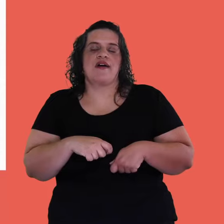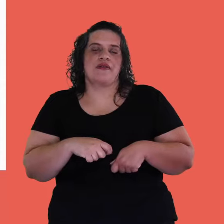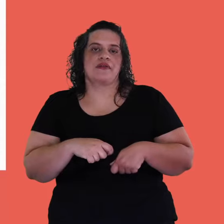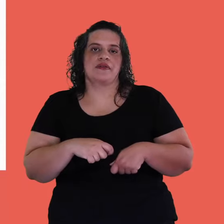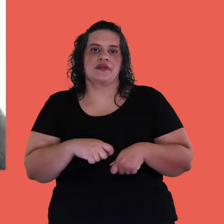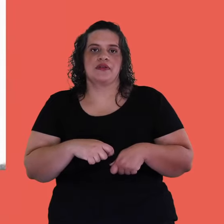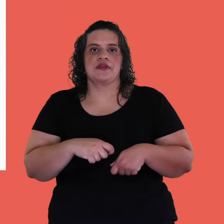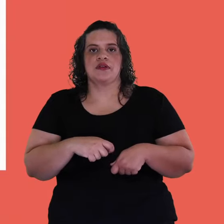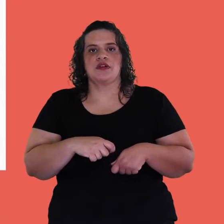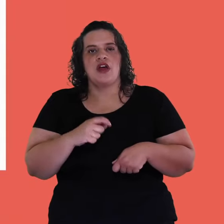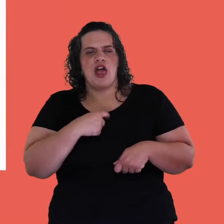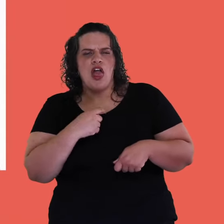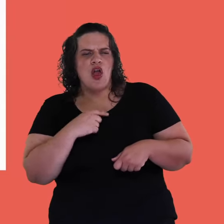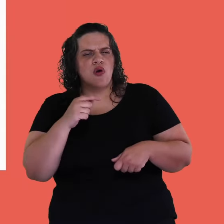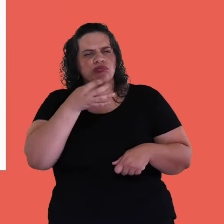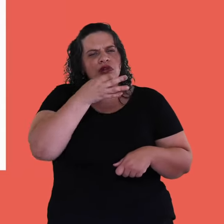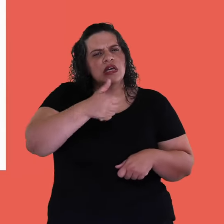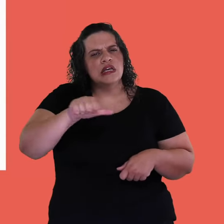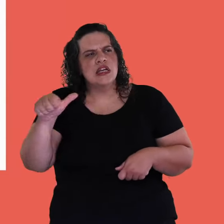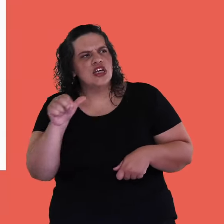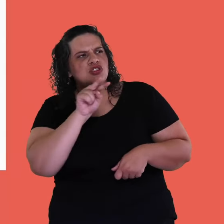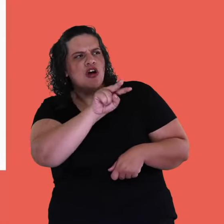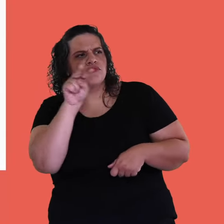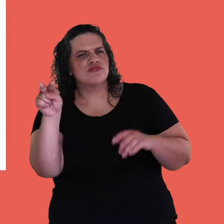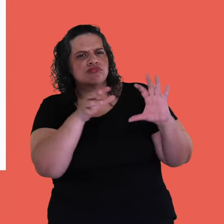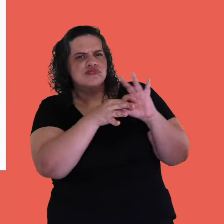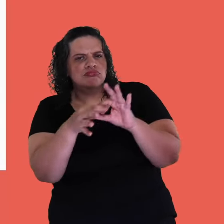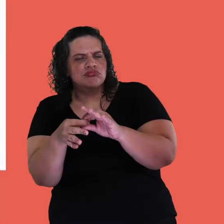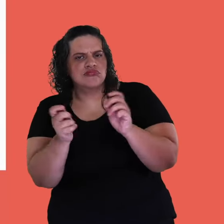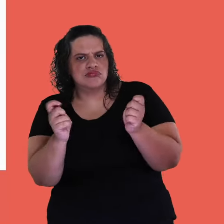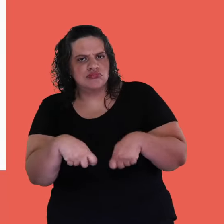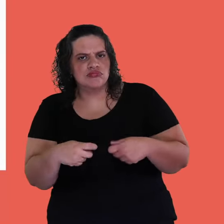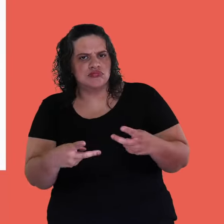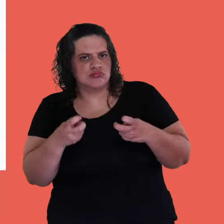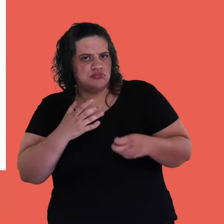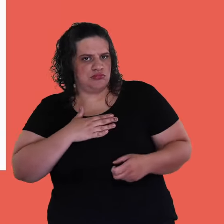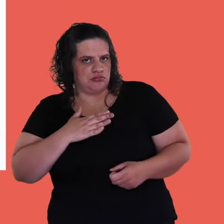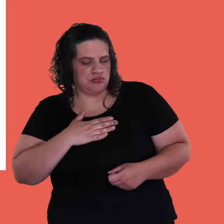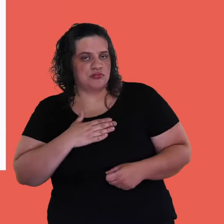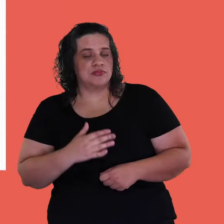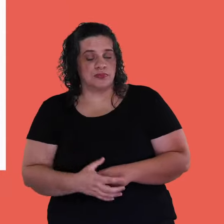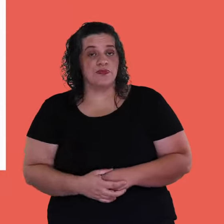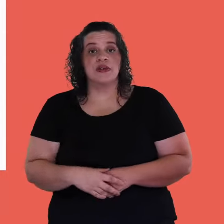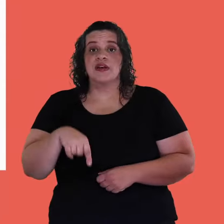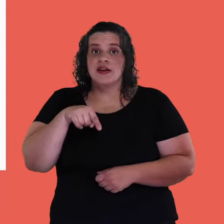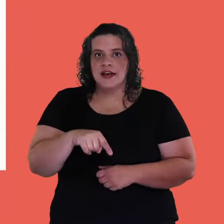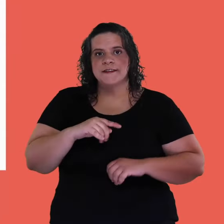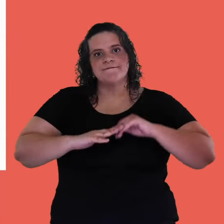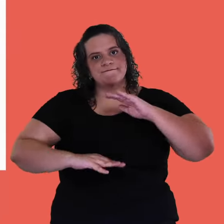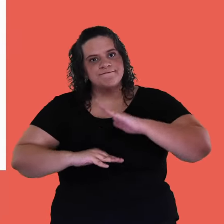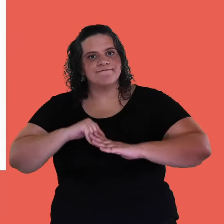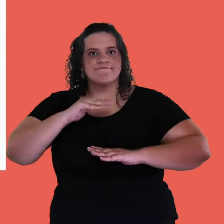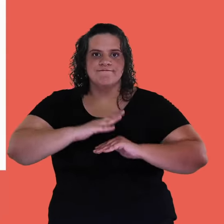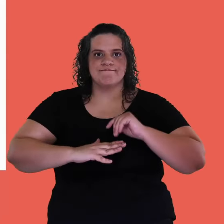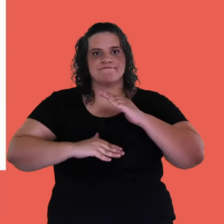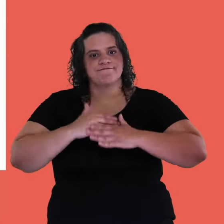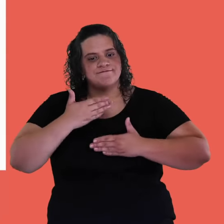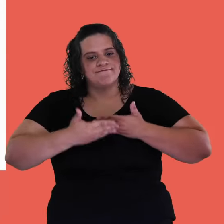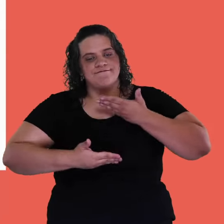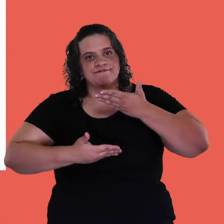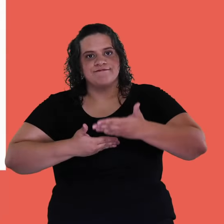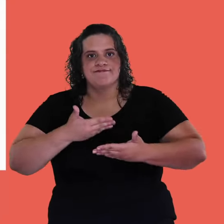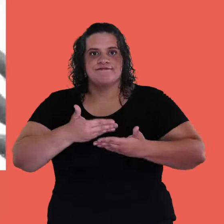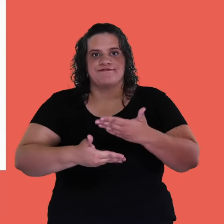ou ter uma análise crítica de determinadas situações me possibilitou, e tudo isso é sempre